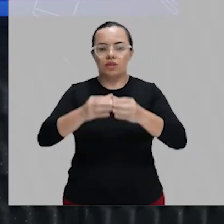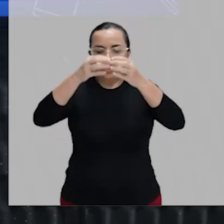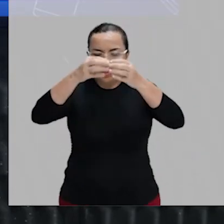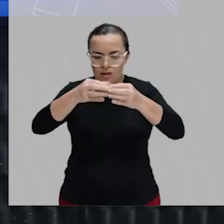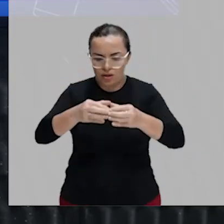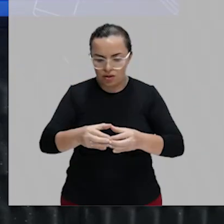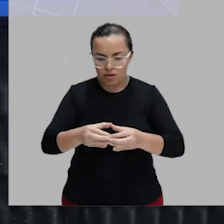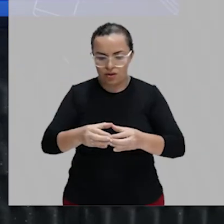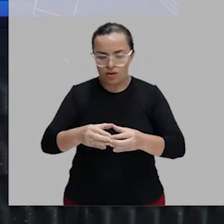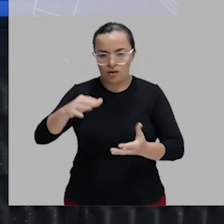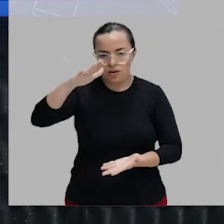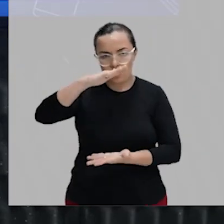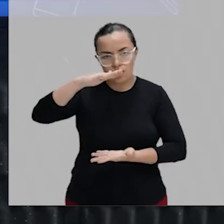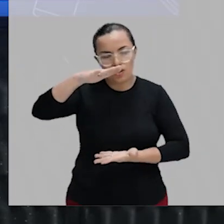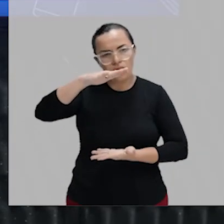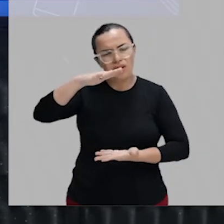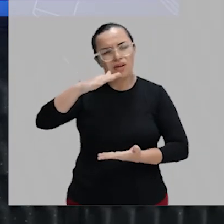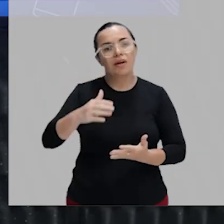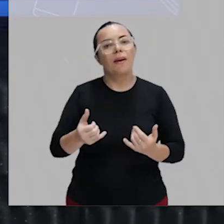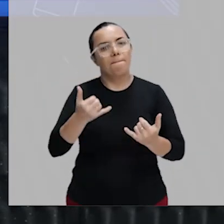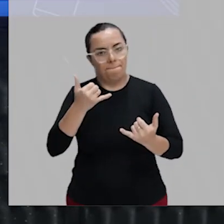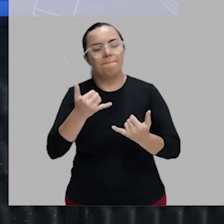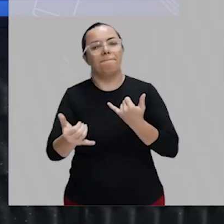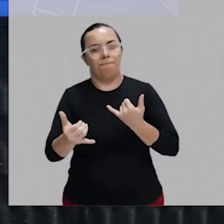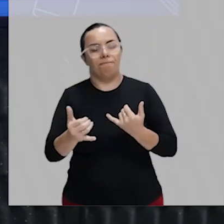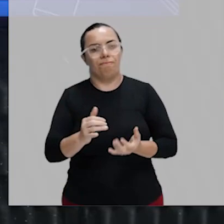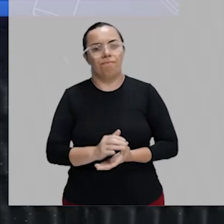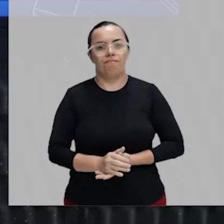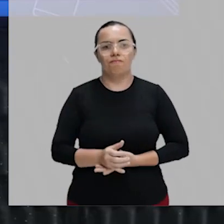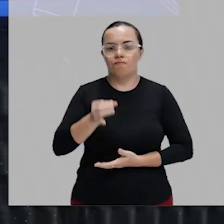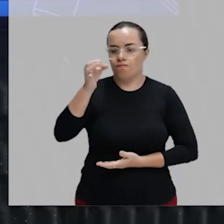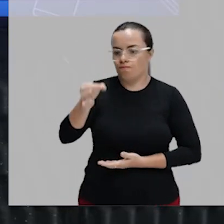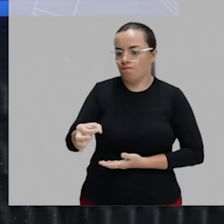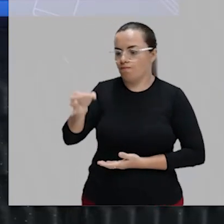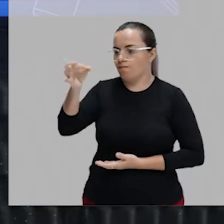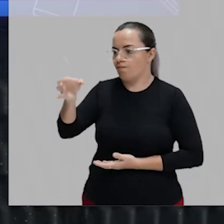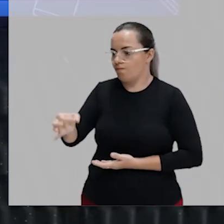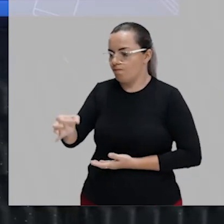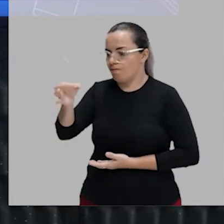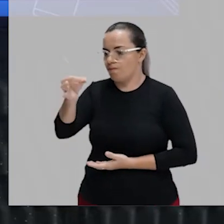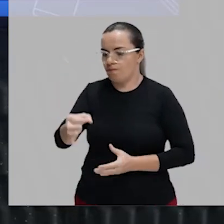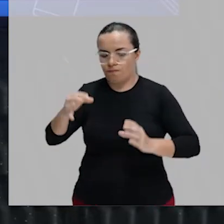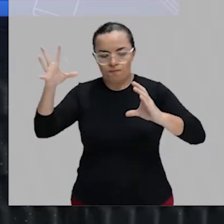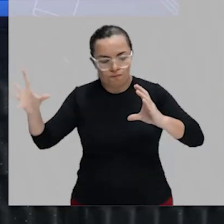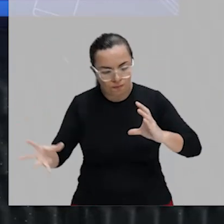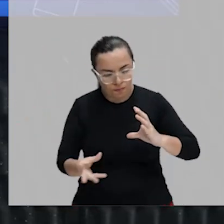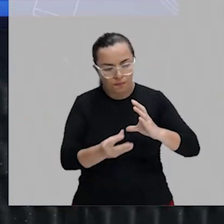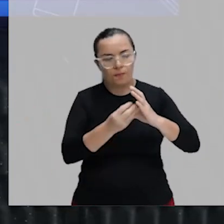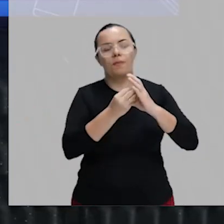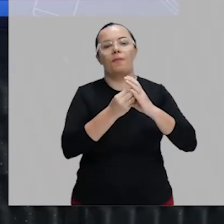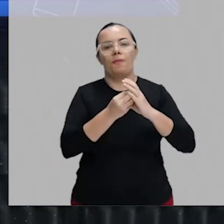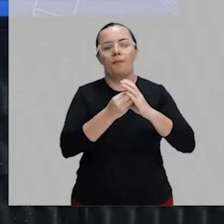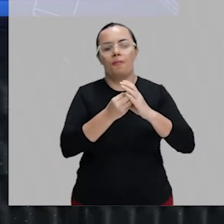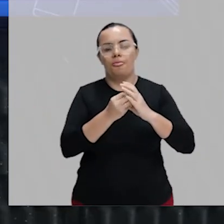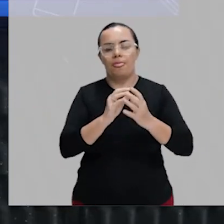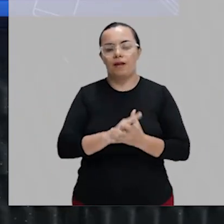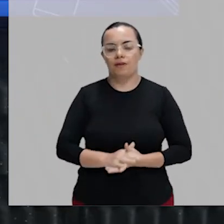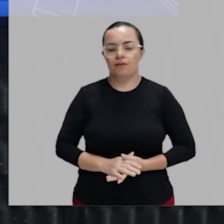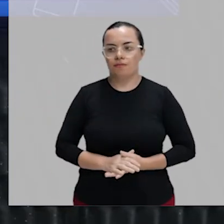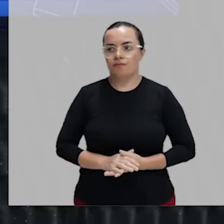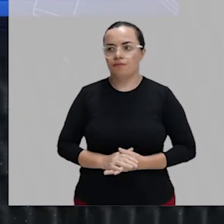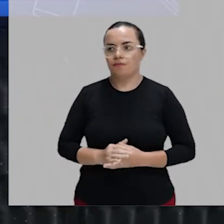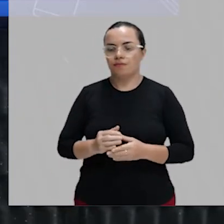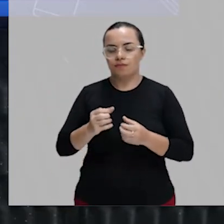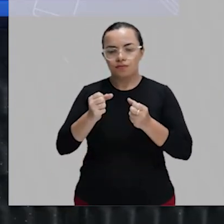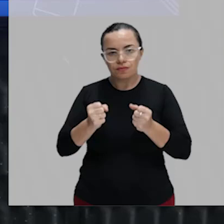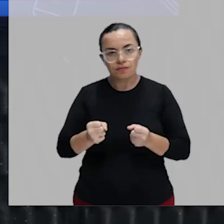chamada centríolo. Então, os centríolos são feitos de microtúbulos. Ok, pessoal? E esses centríolos, eles podem se